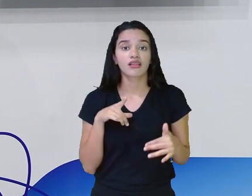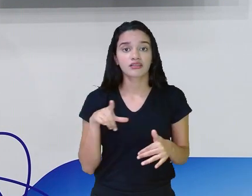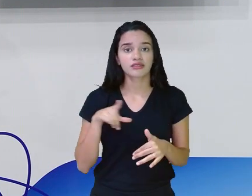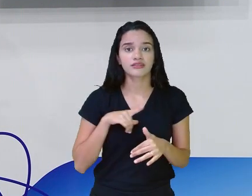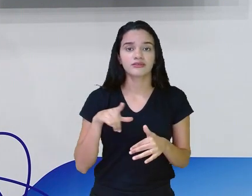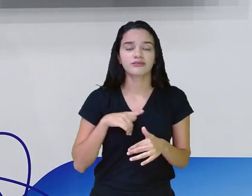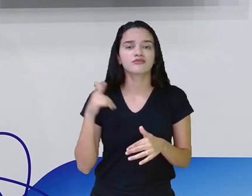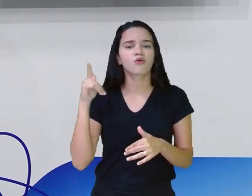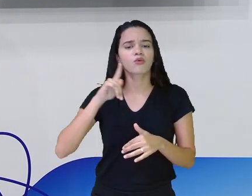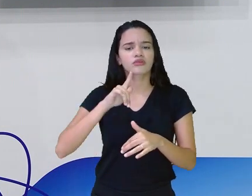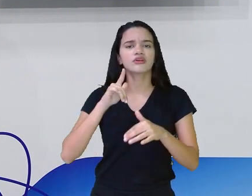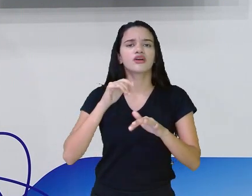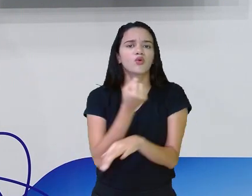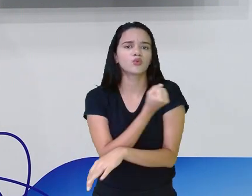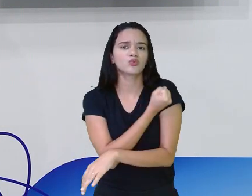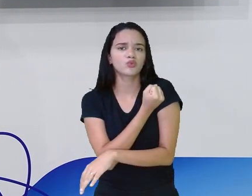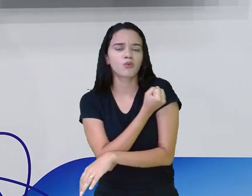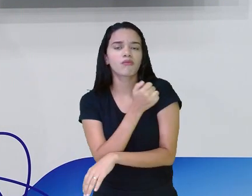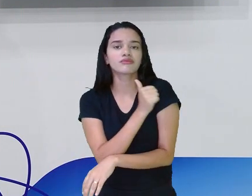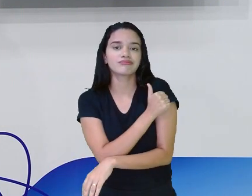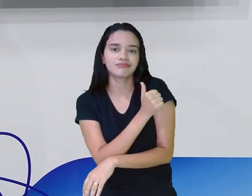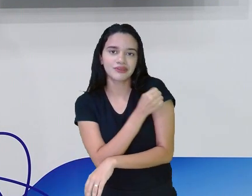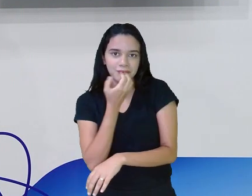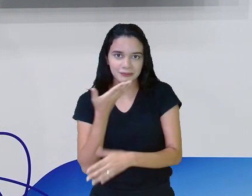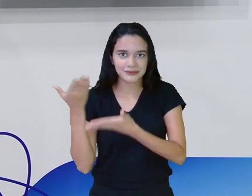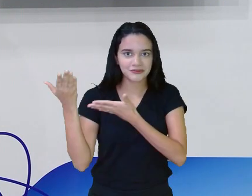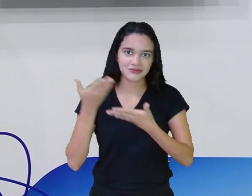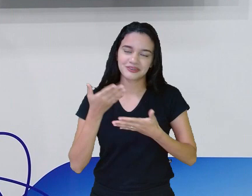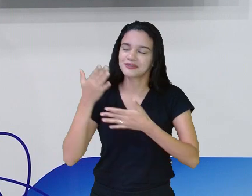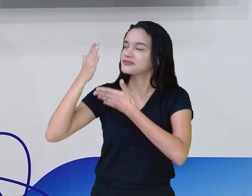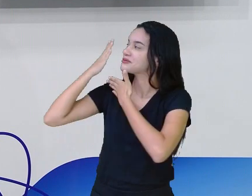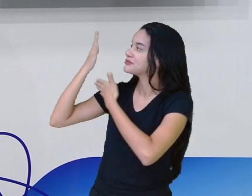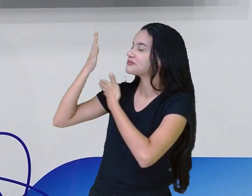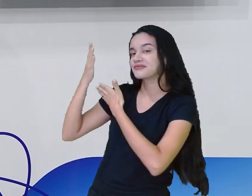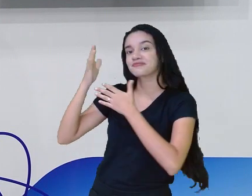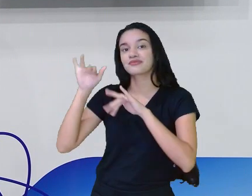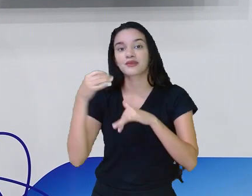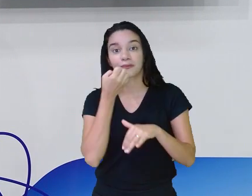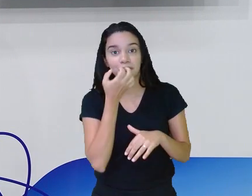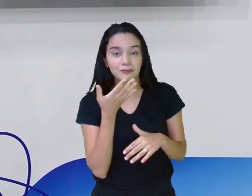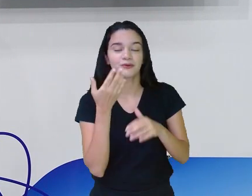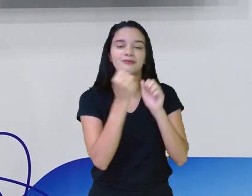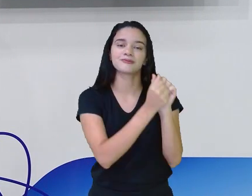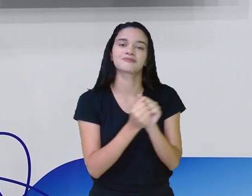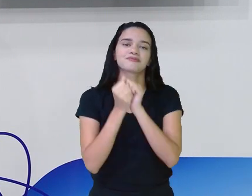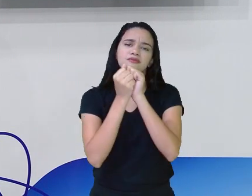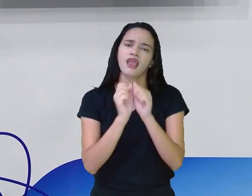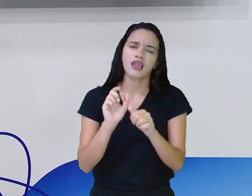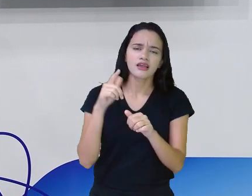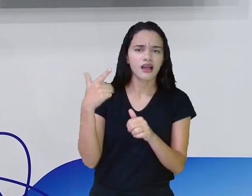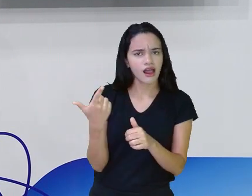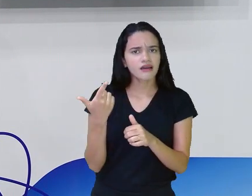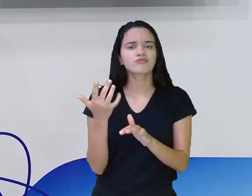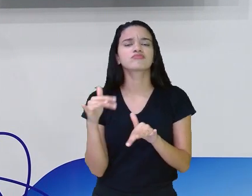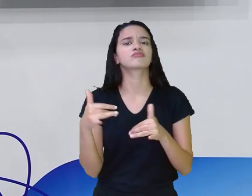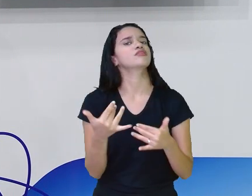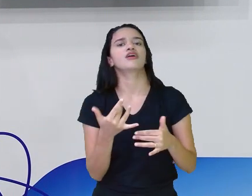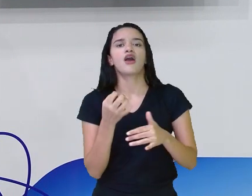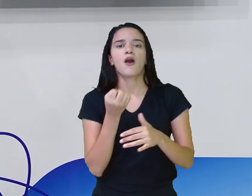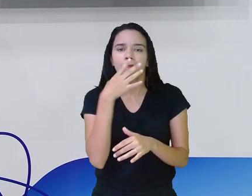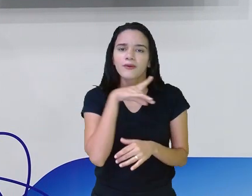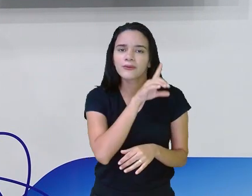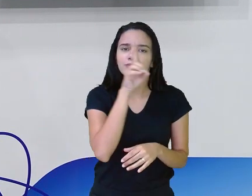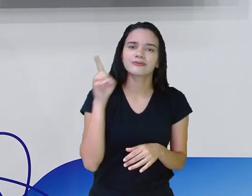alcance, um número maior de estudantes. Então, bem-vinda, Midian, muito bom ter você aqui com a gente. E, claro, para trazer o teu